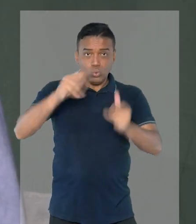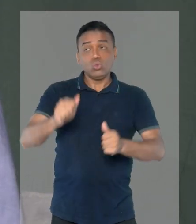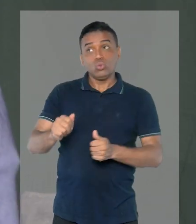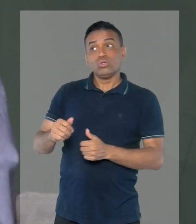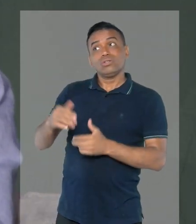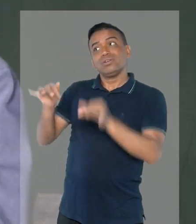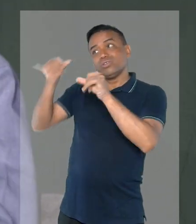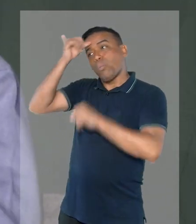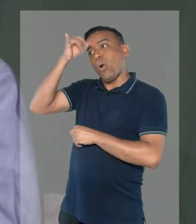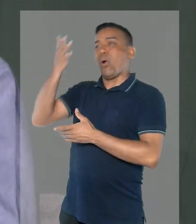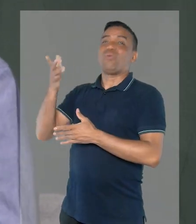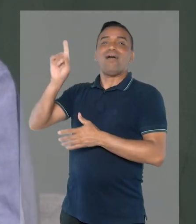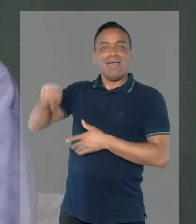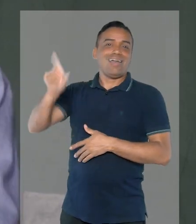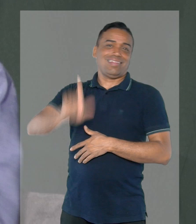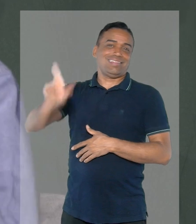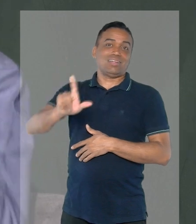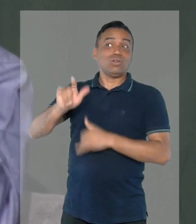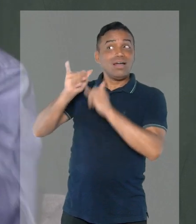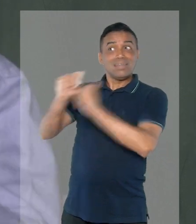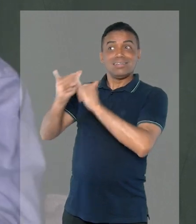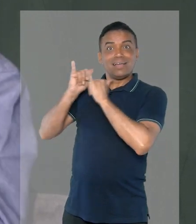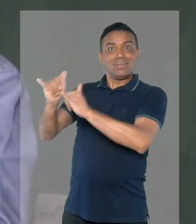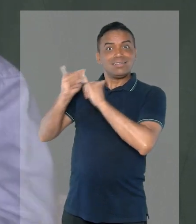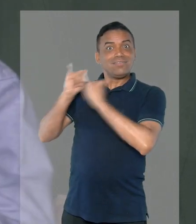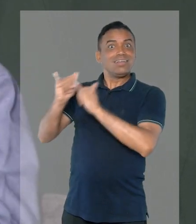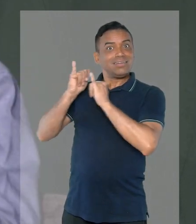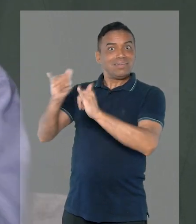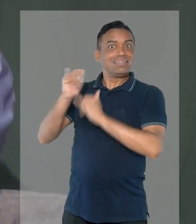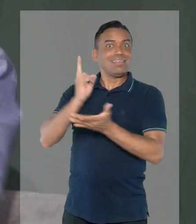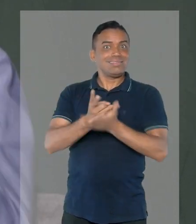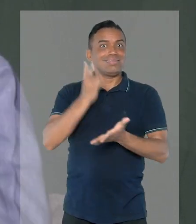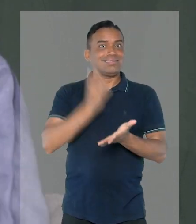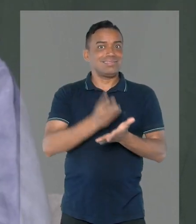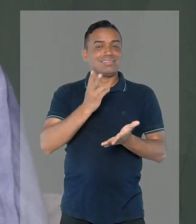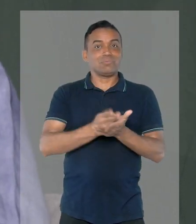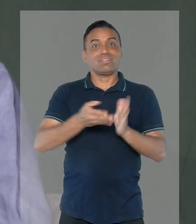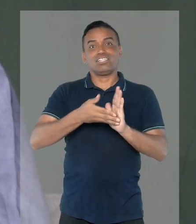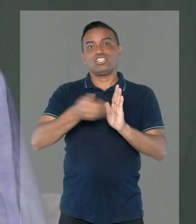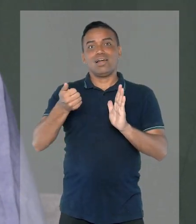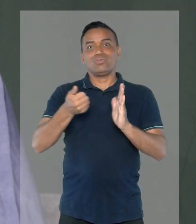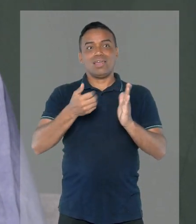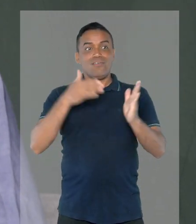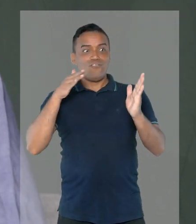seu idiota, é literatura. Ele fica avisando a gente o tempo todo, tirando a gente do texto,